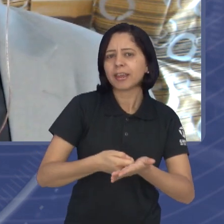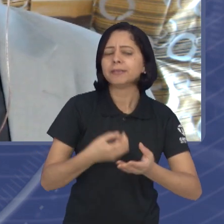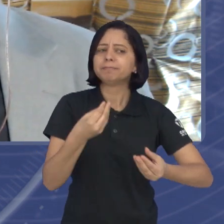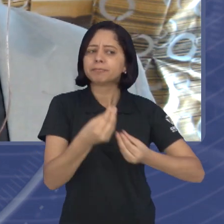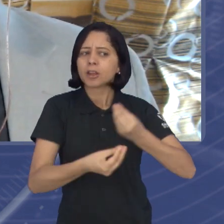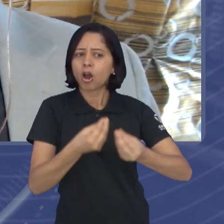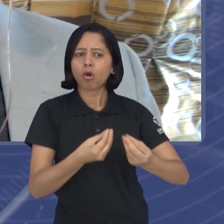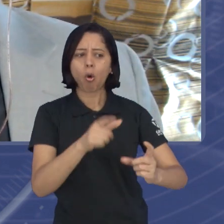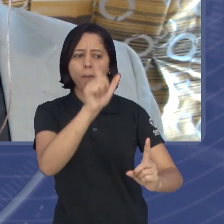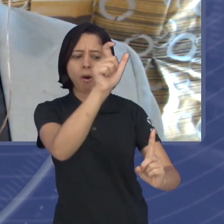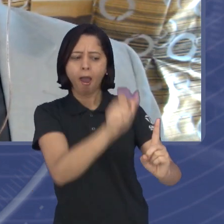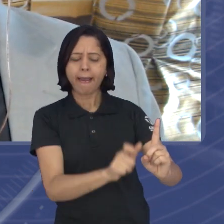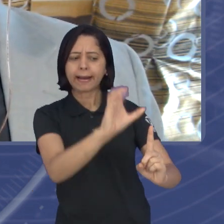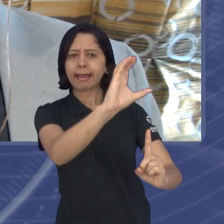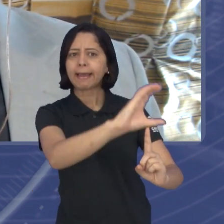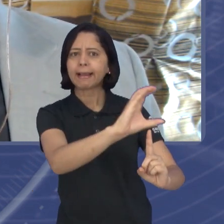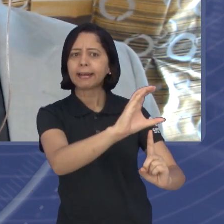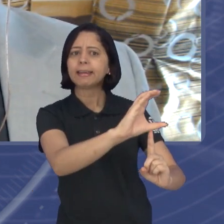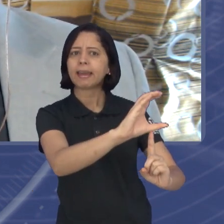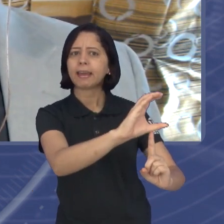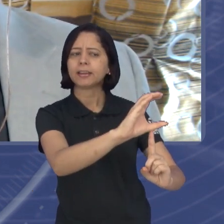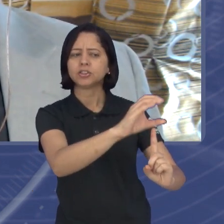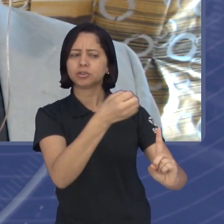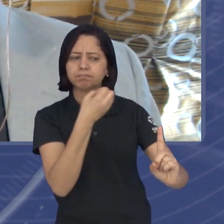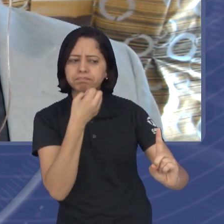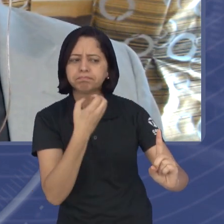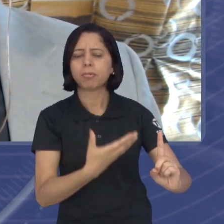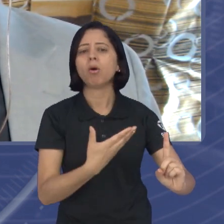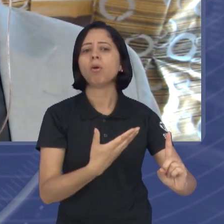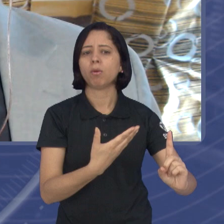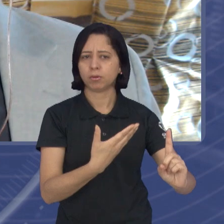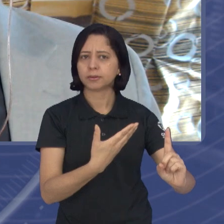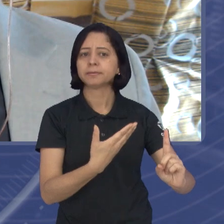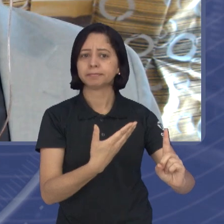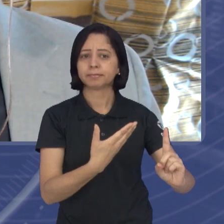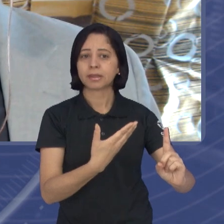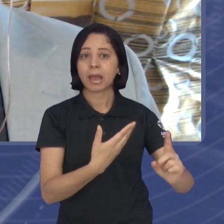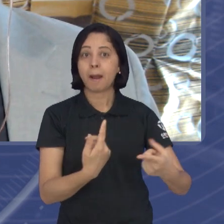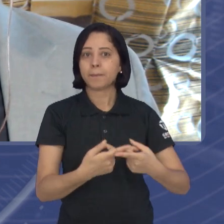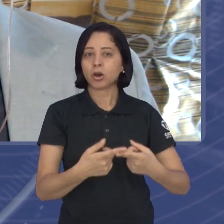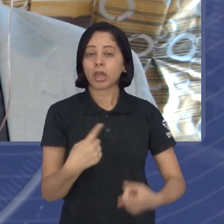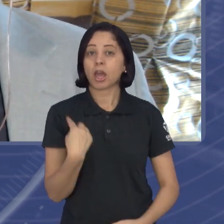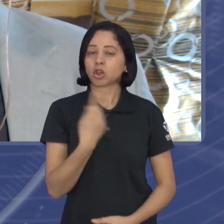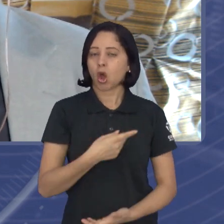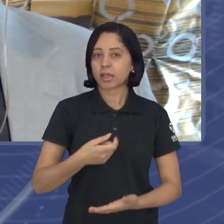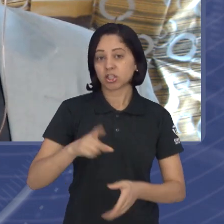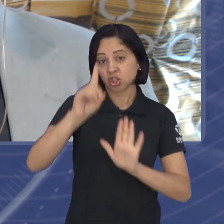consumidor, né? Como a gente ter noção, ideia também dos nossos deveres?